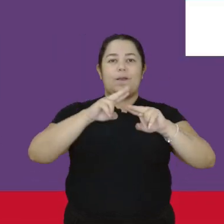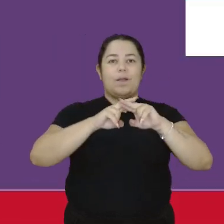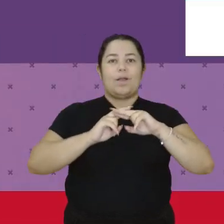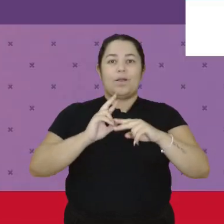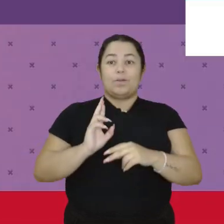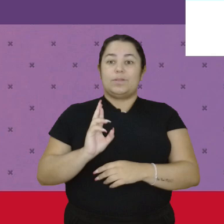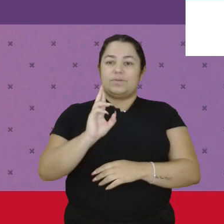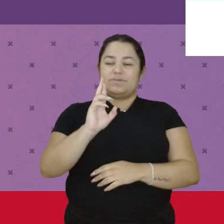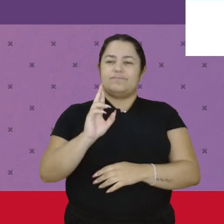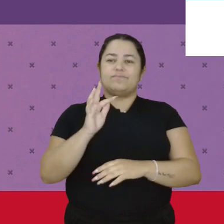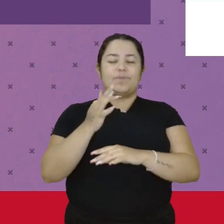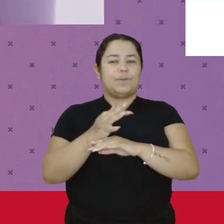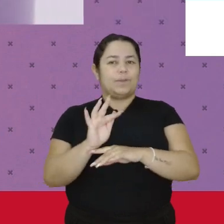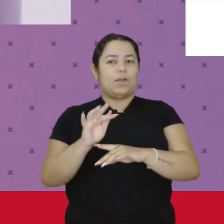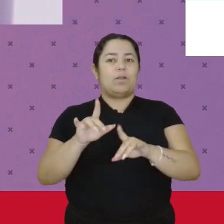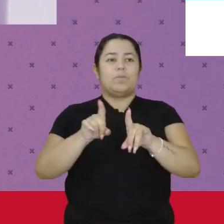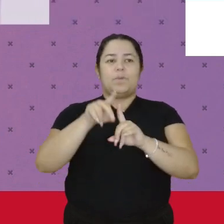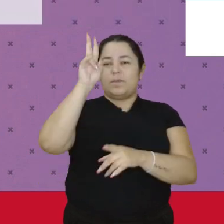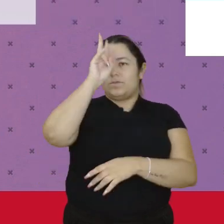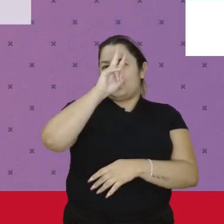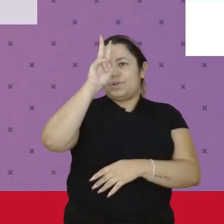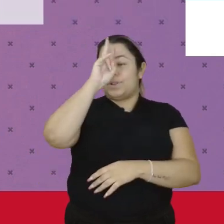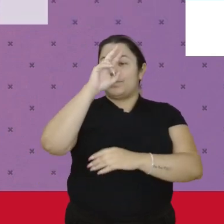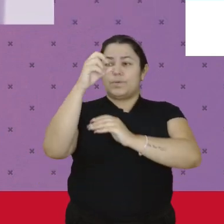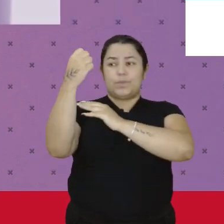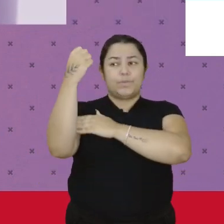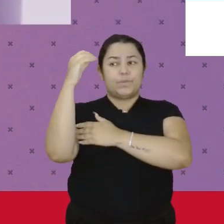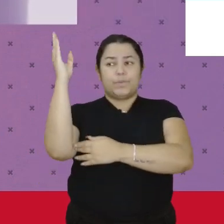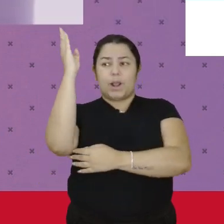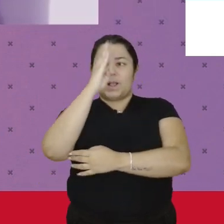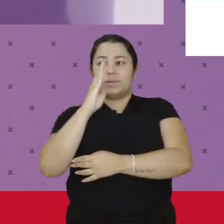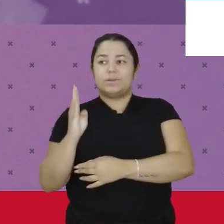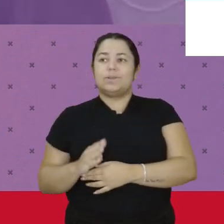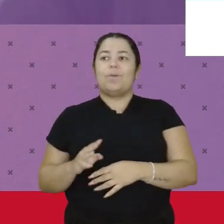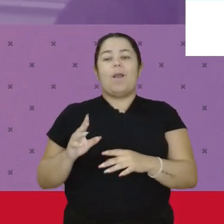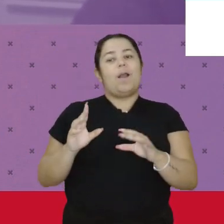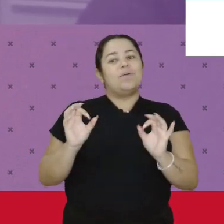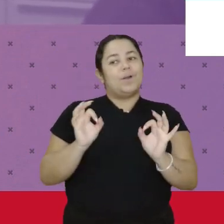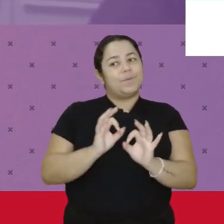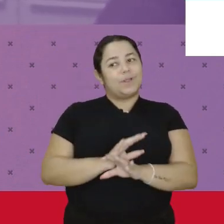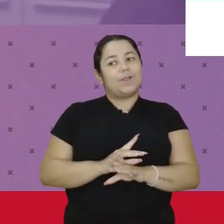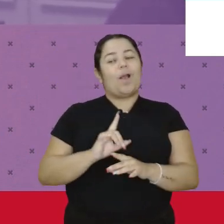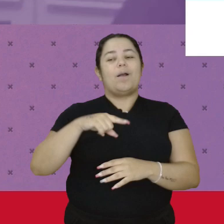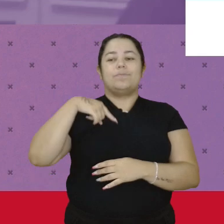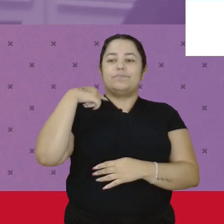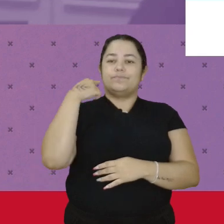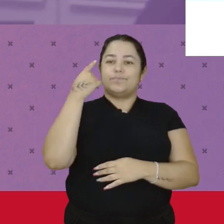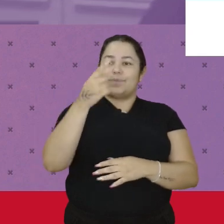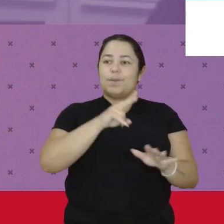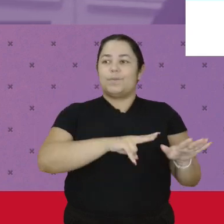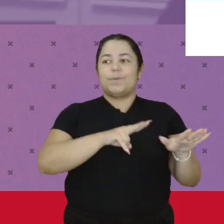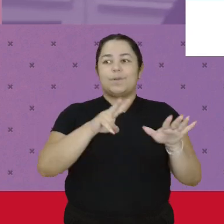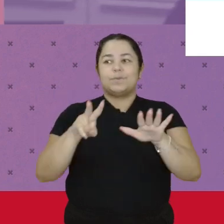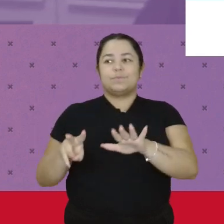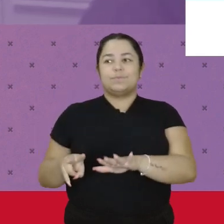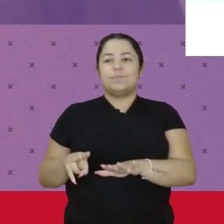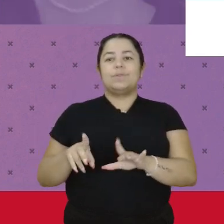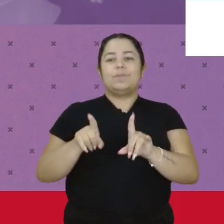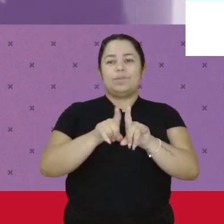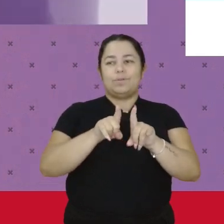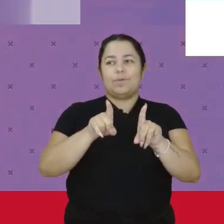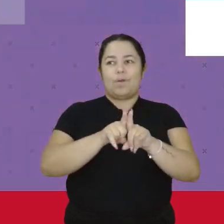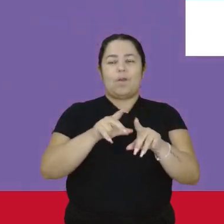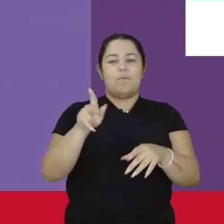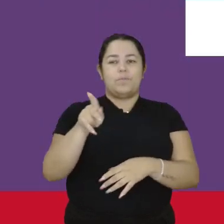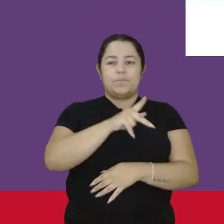desta semana, que trouxe a história do feminismo no Brasil, fica por aqui. Nos reencontramos na próxima semana com as